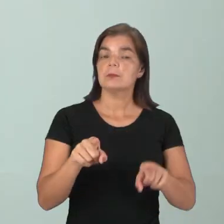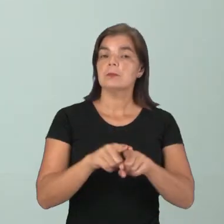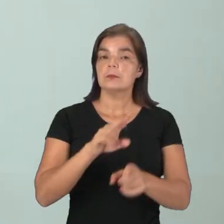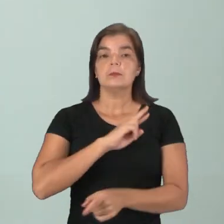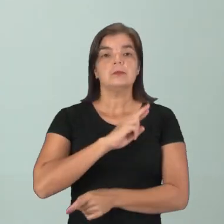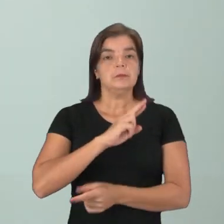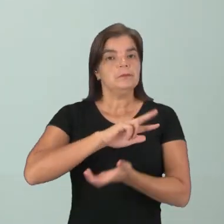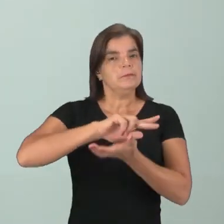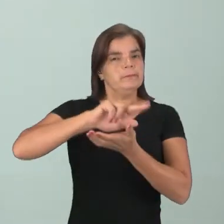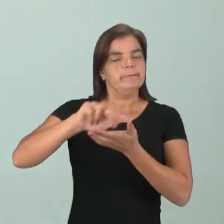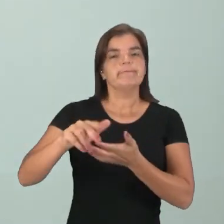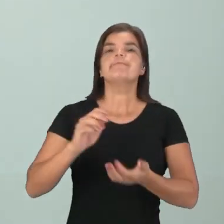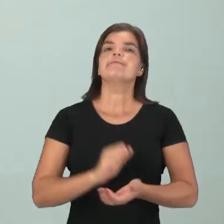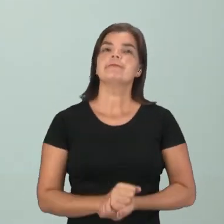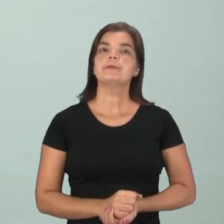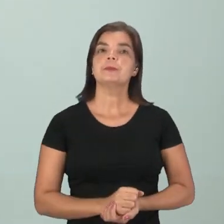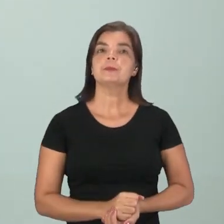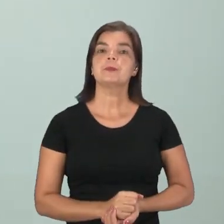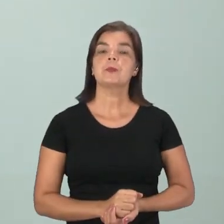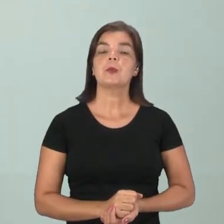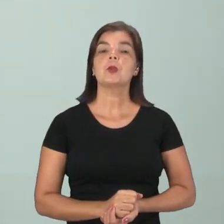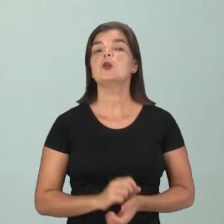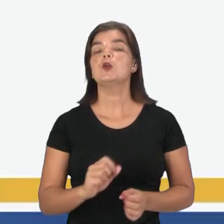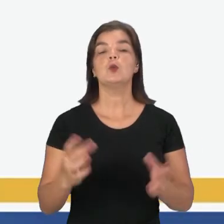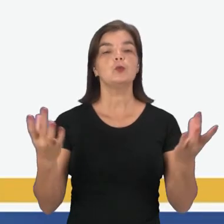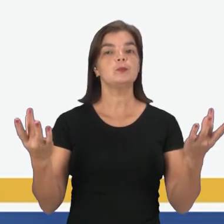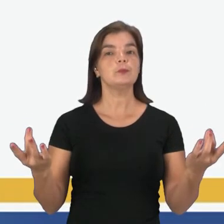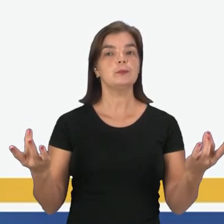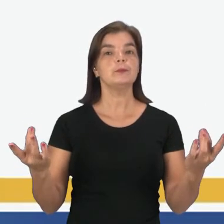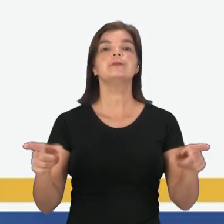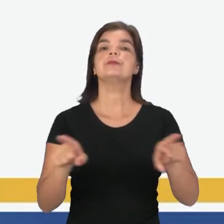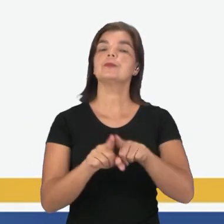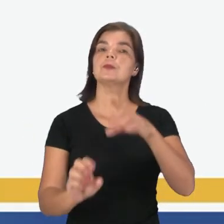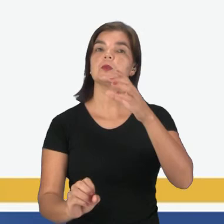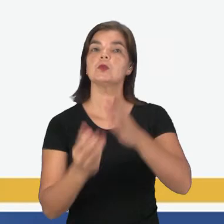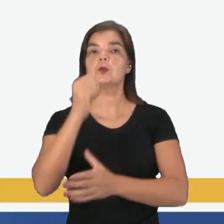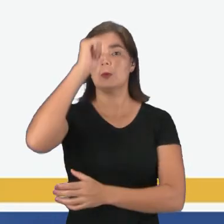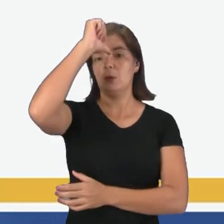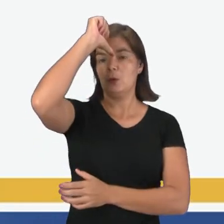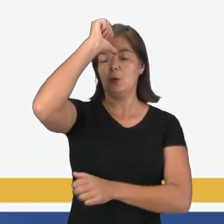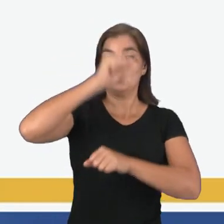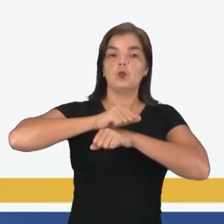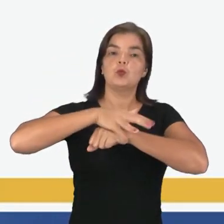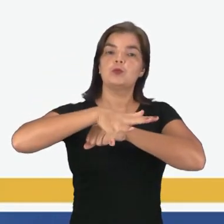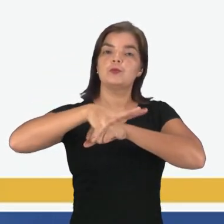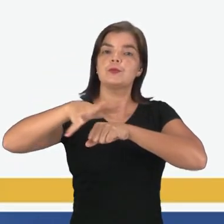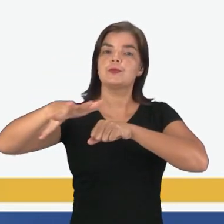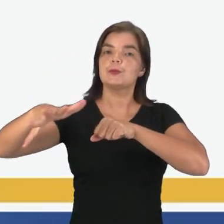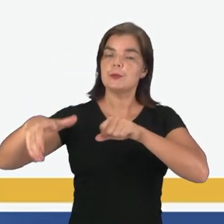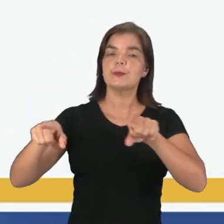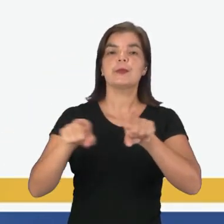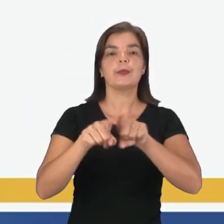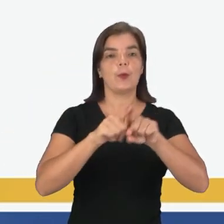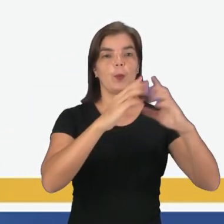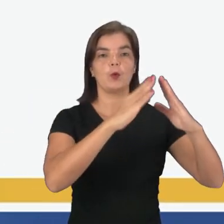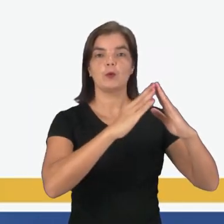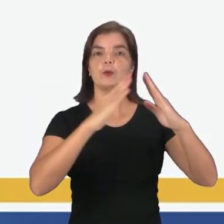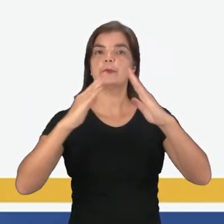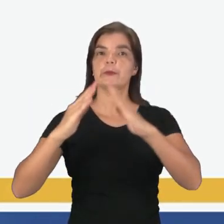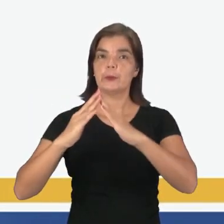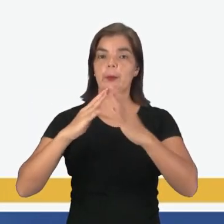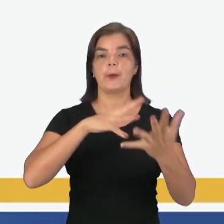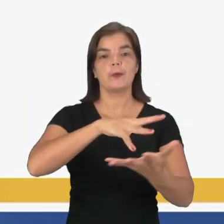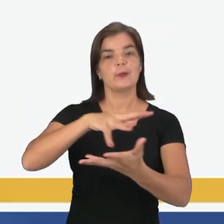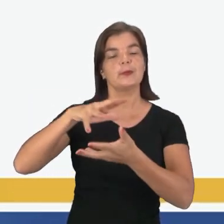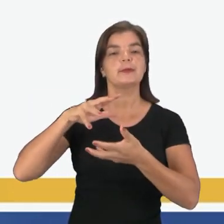são religiões politeístas. E o budismo, surgido na Índia, mas também se espalhou ali pelos vizinhos da Índia,